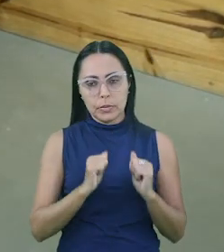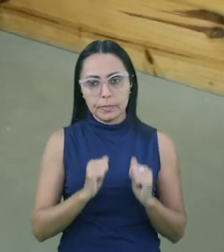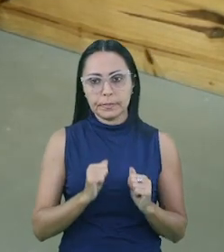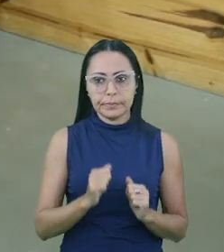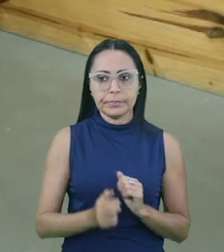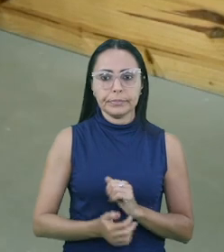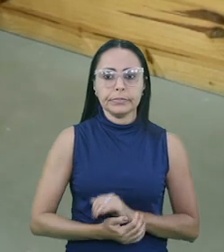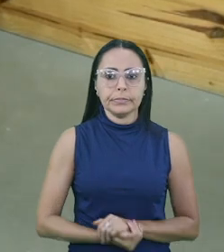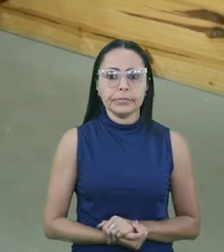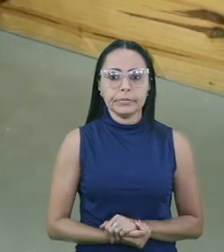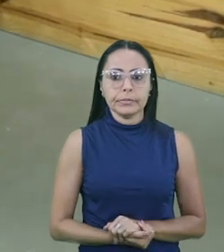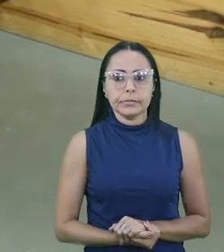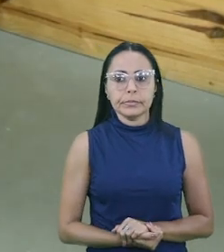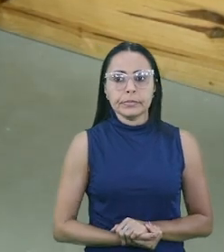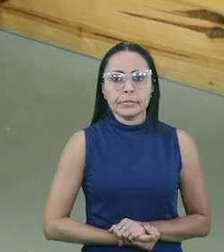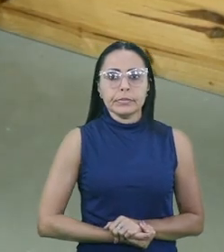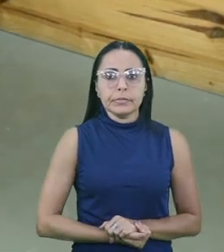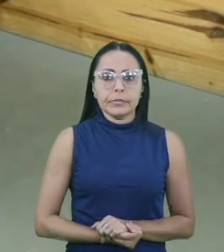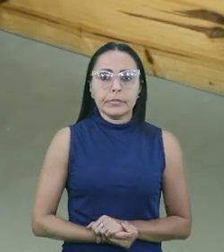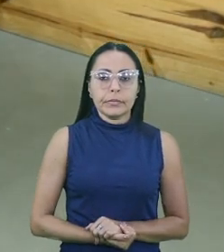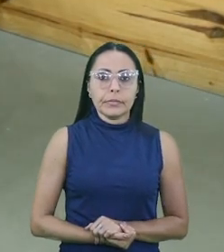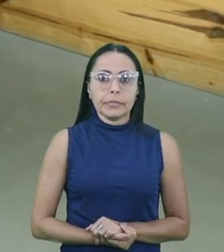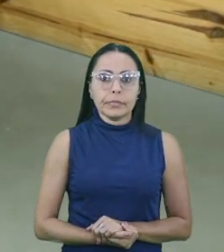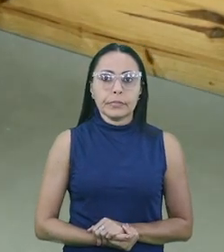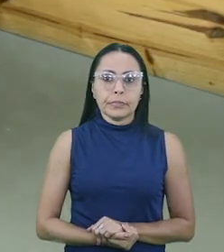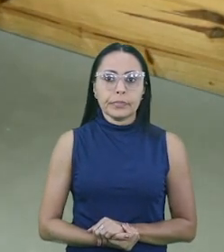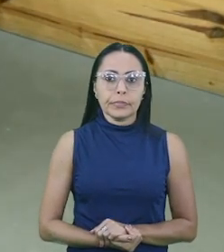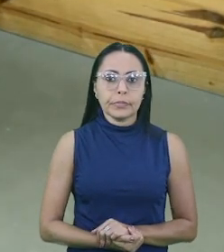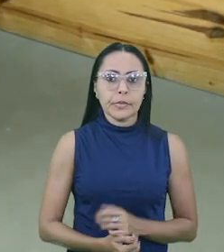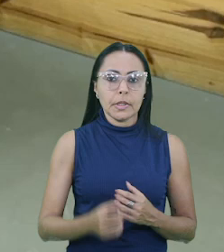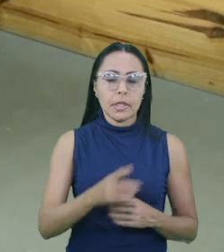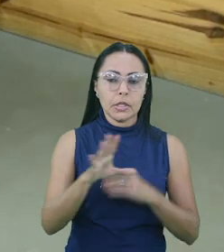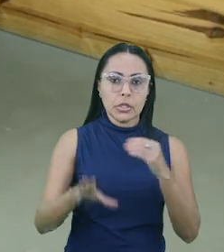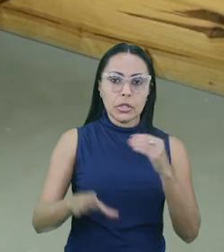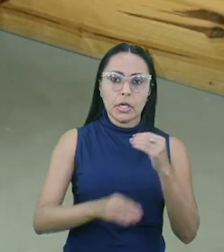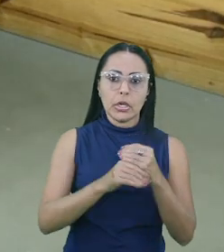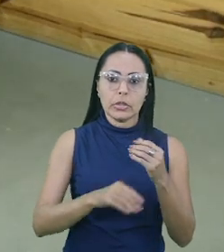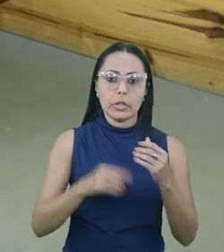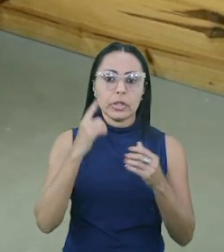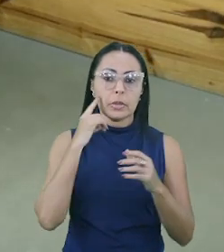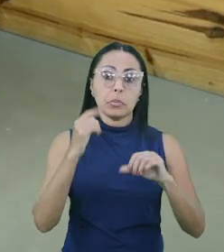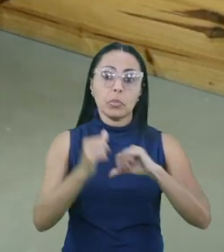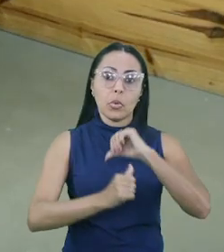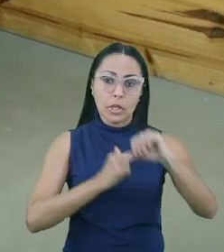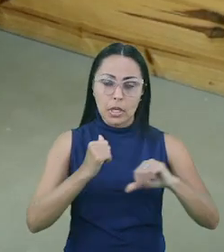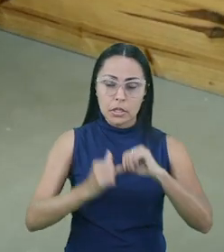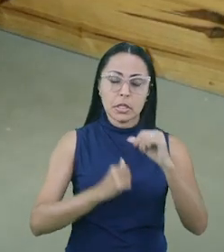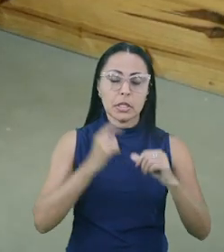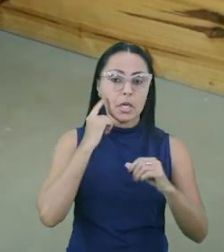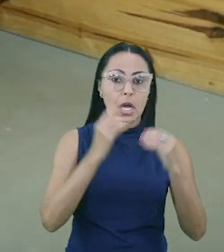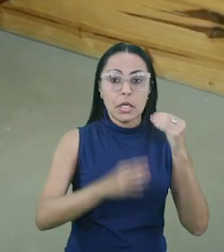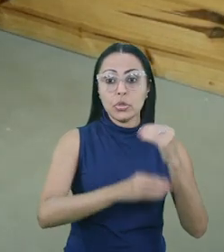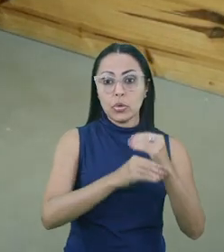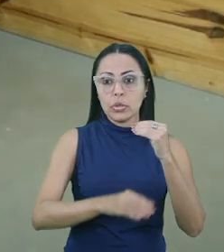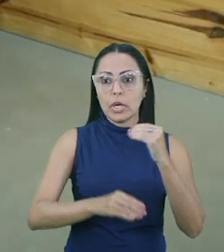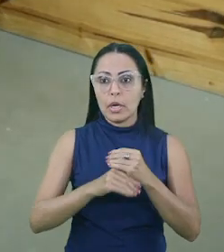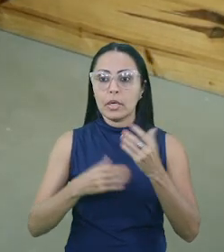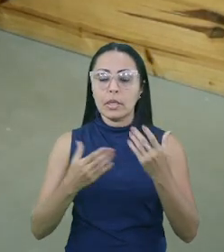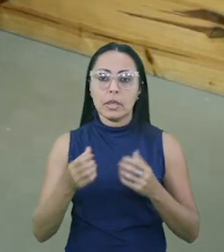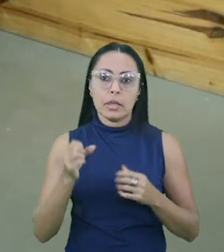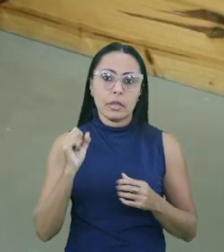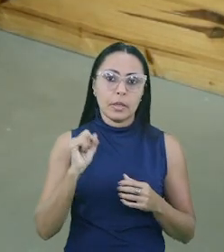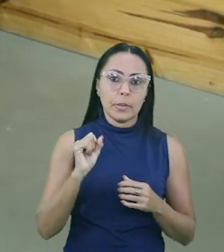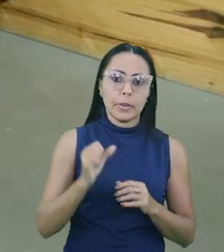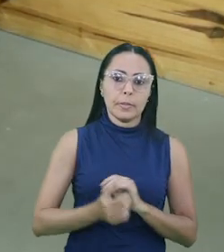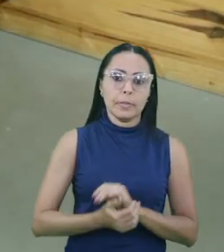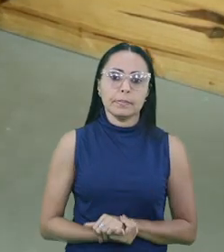como ficou esse encaixe aqui, quero mudar alguma coisa, adicionar algum item na arte. Você pode,